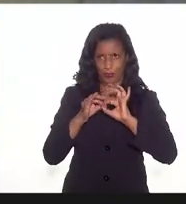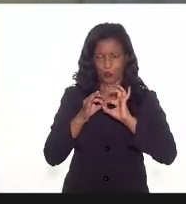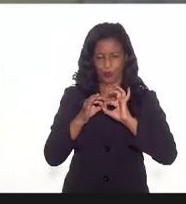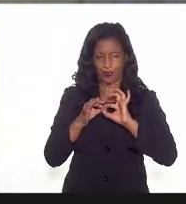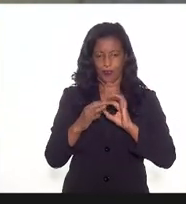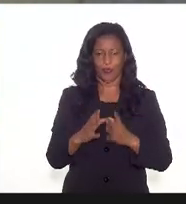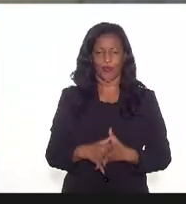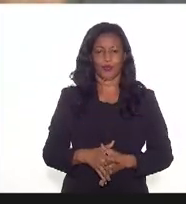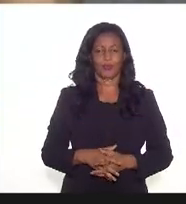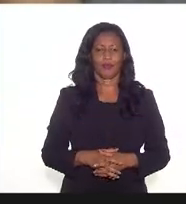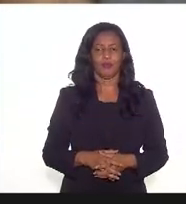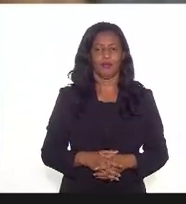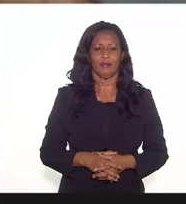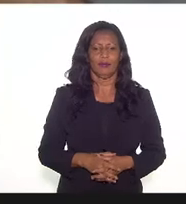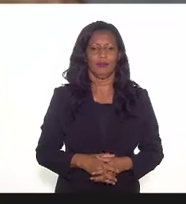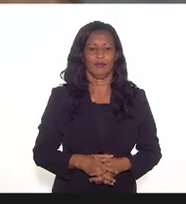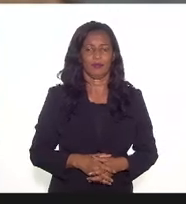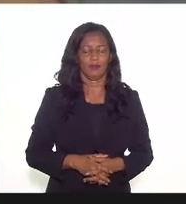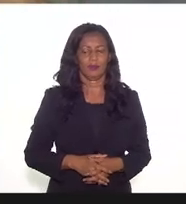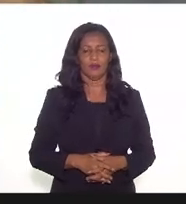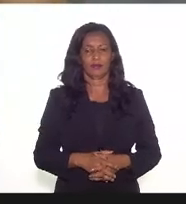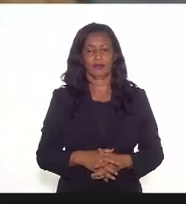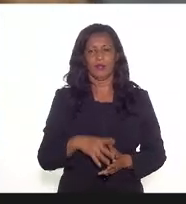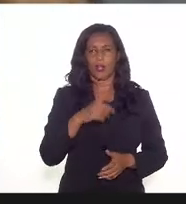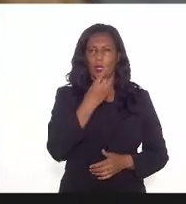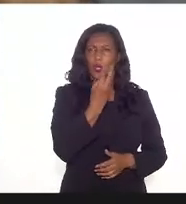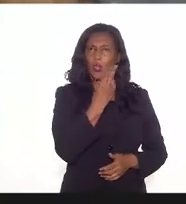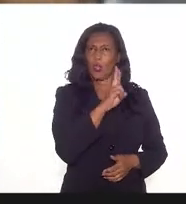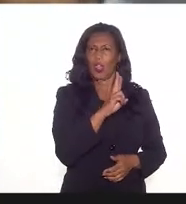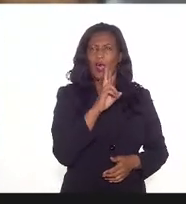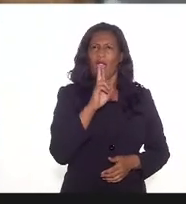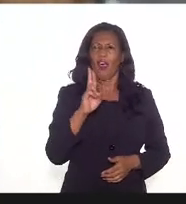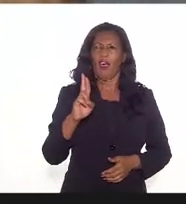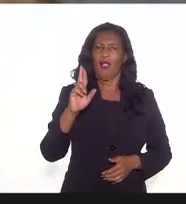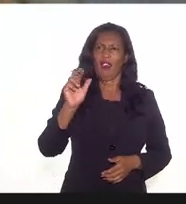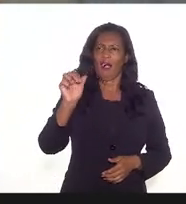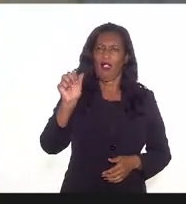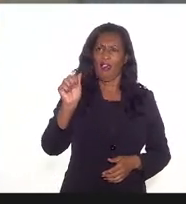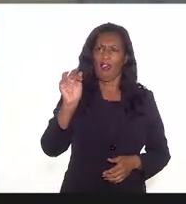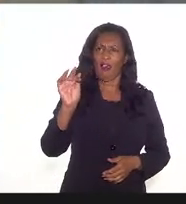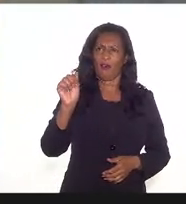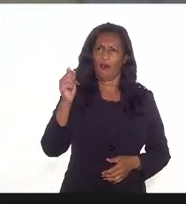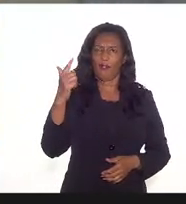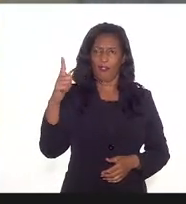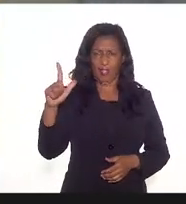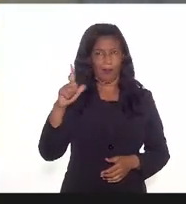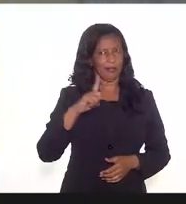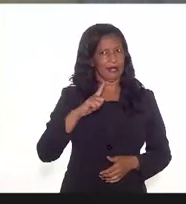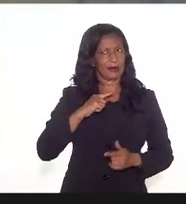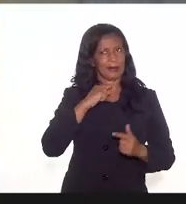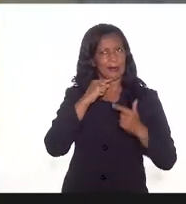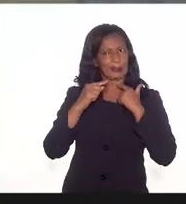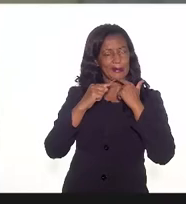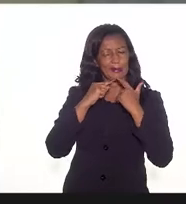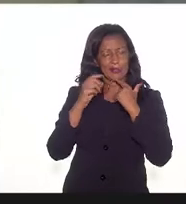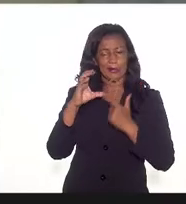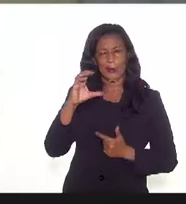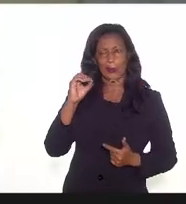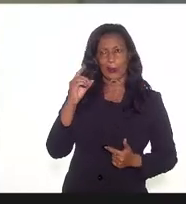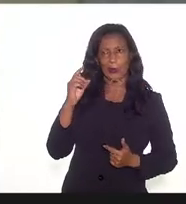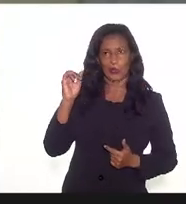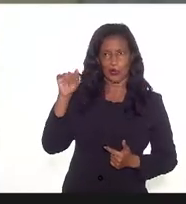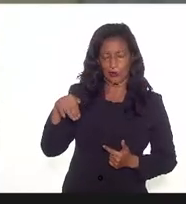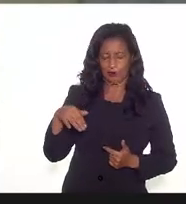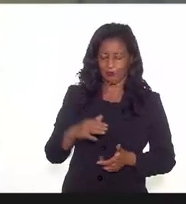se complementam. Doutor Rafael Lírio, eu tenho algumas questões em relação à CODIM. A última vez que